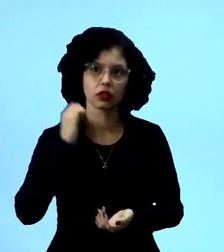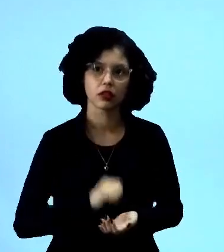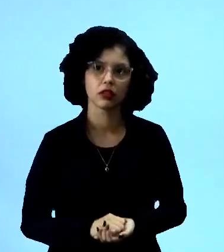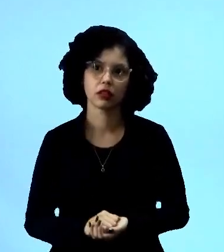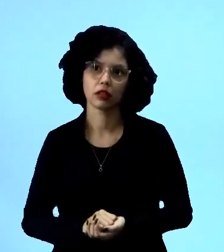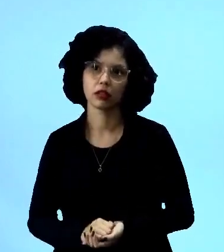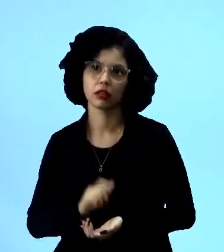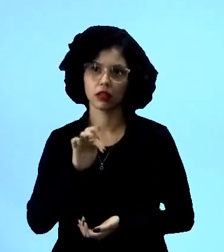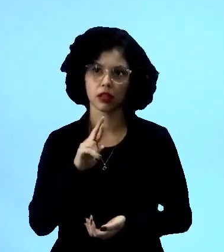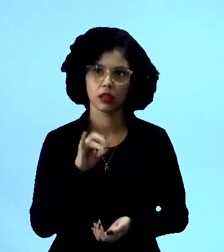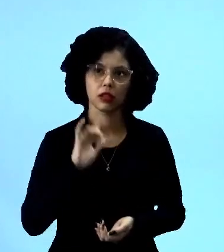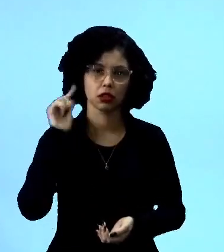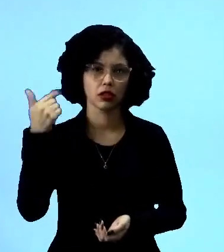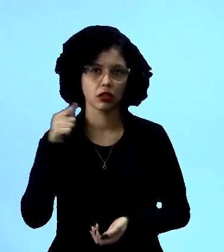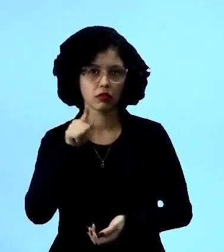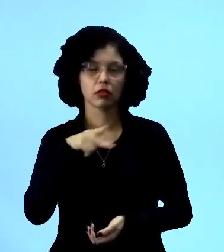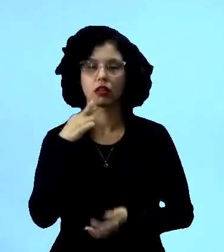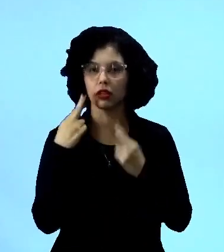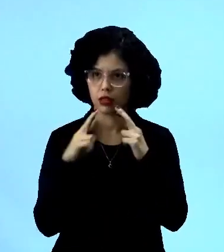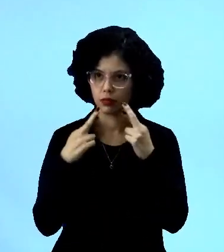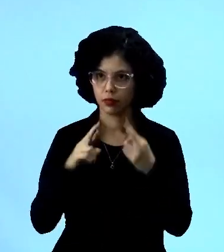da argumentação naquilo que você está